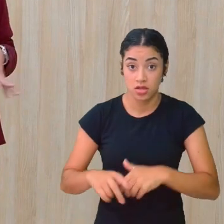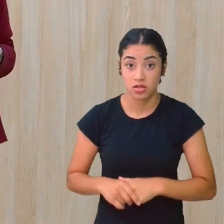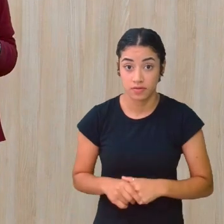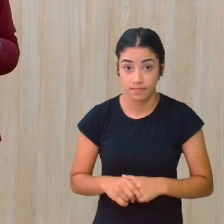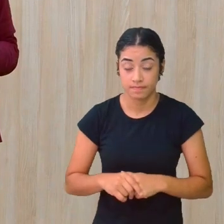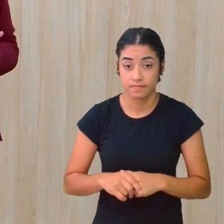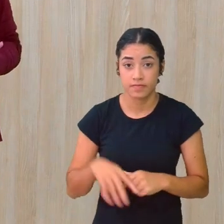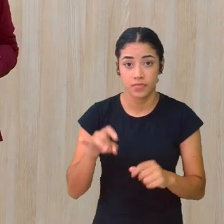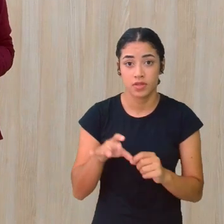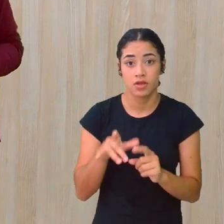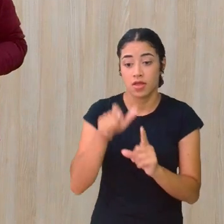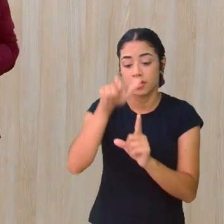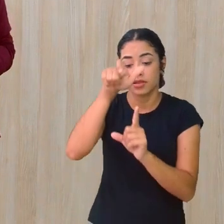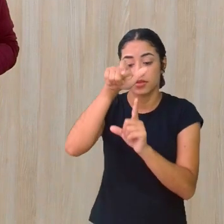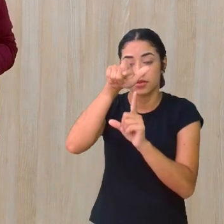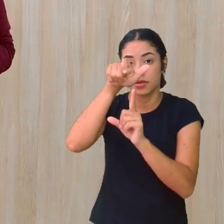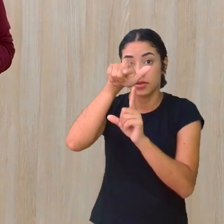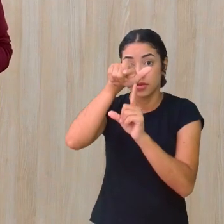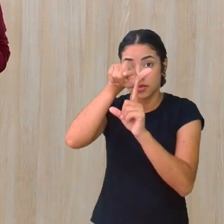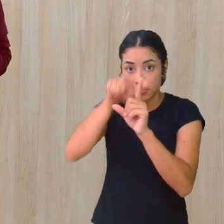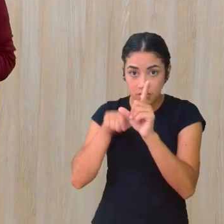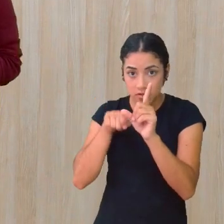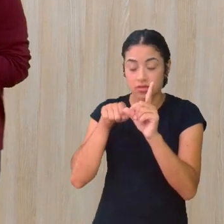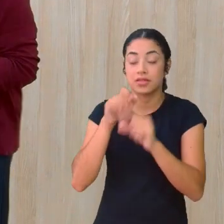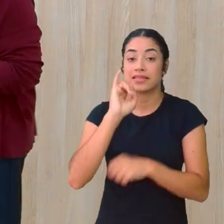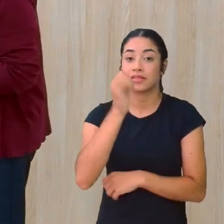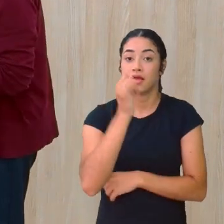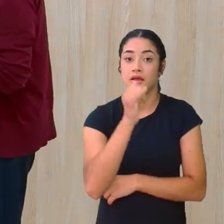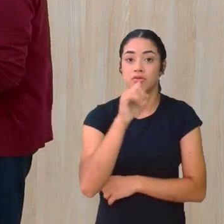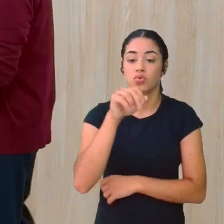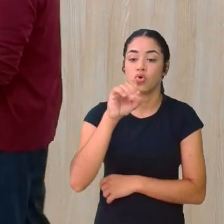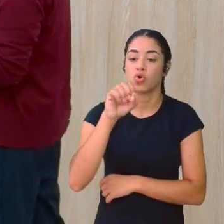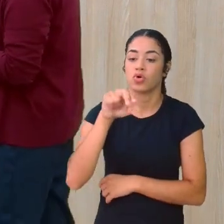Consequentemente É o narrador Onisciente Beleza?